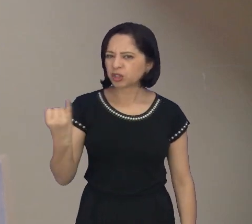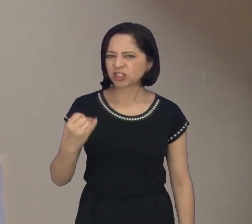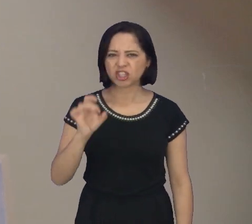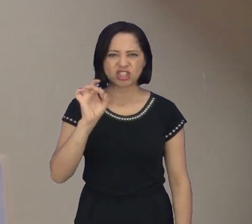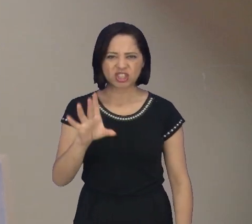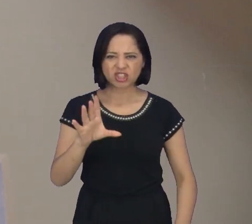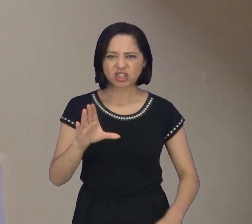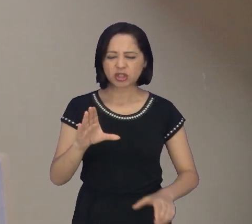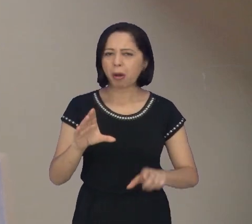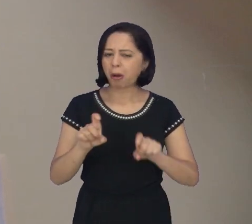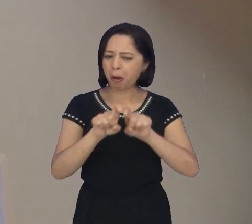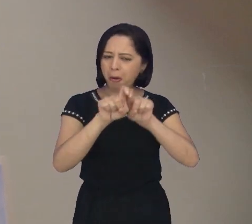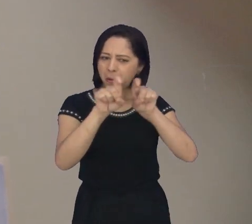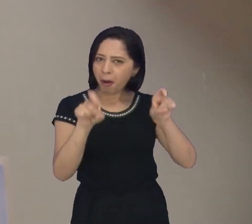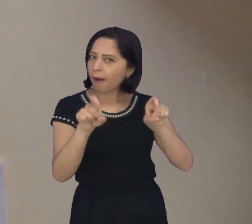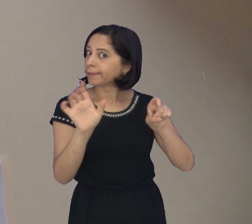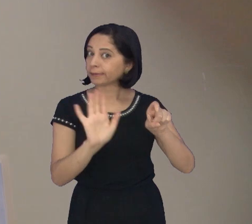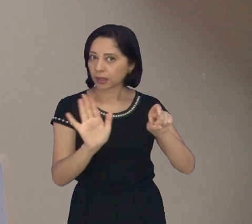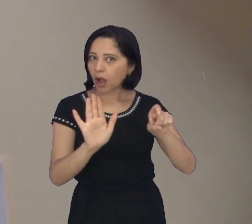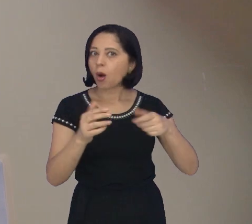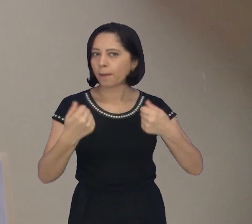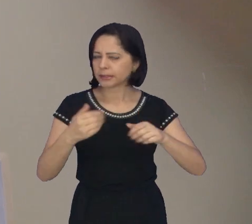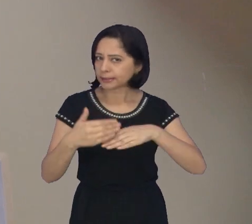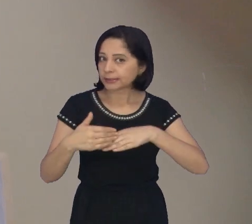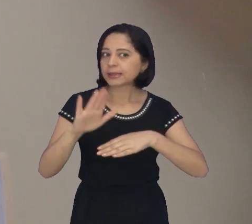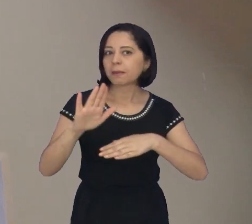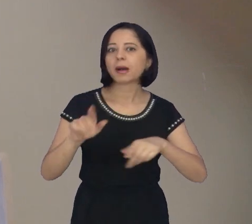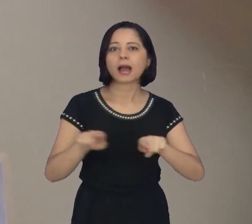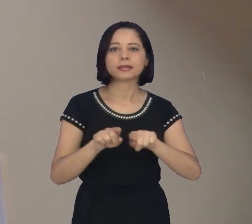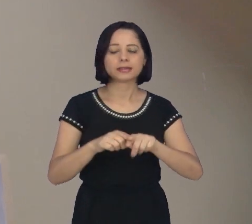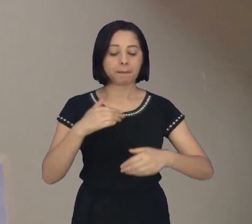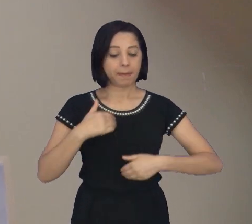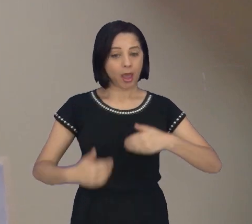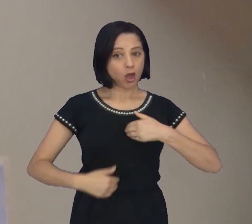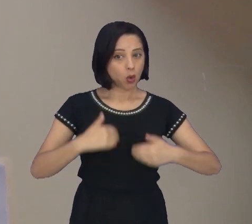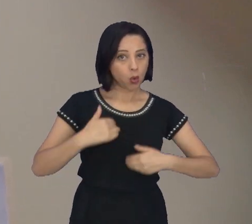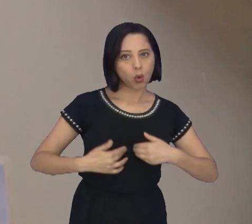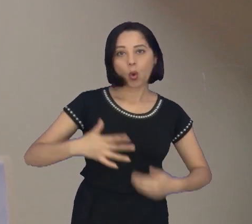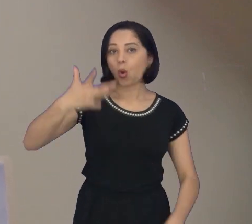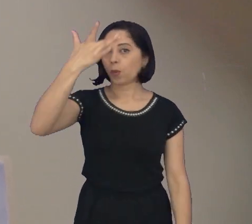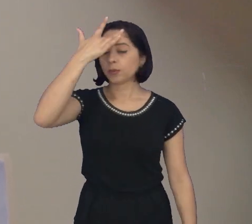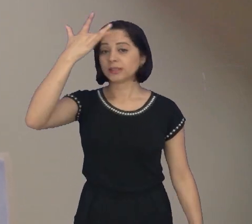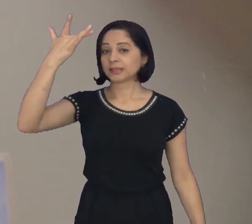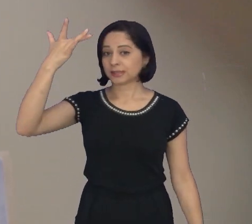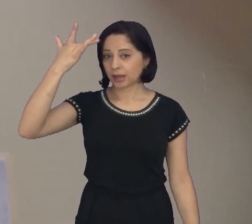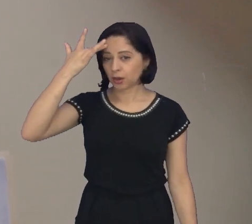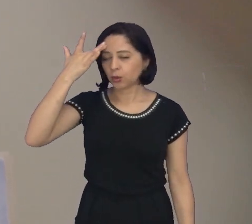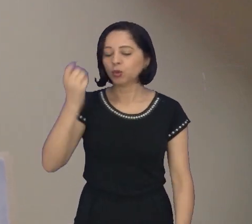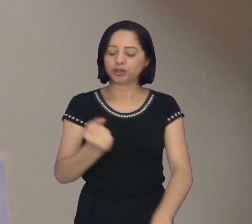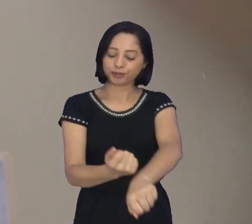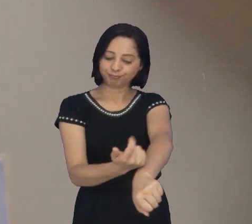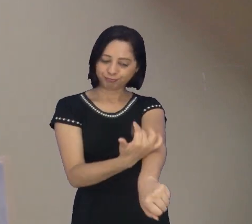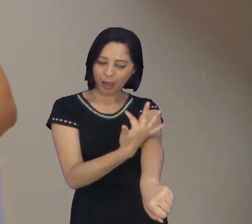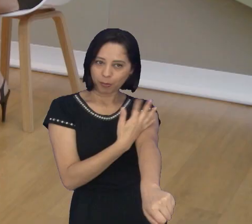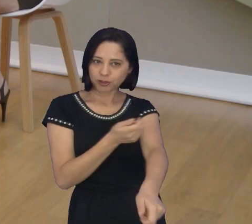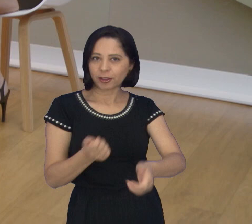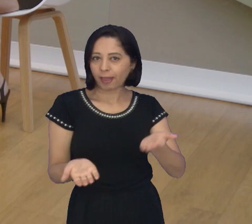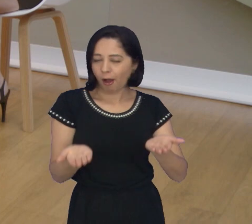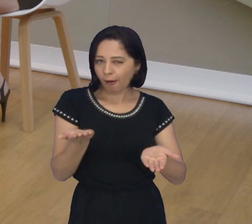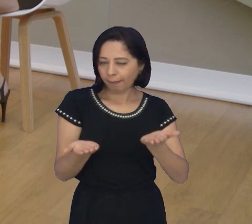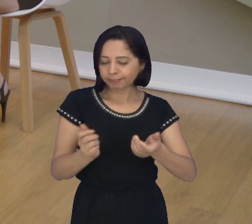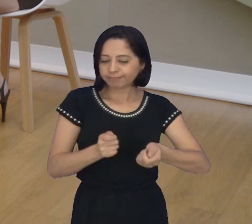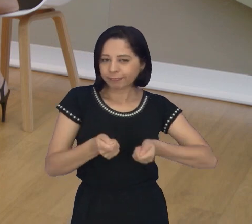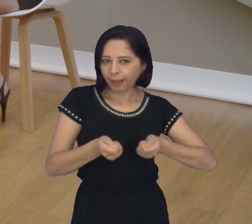questões ginecológicas e devem contemplar bem-estar físico, saúde mental e emocional. E